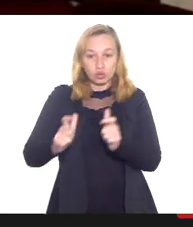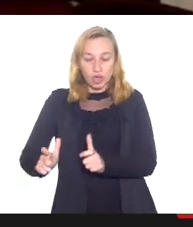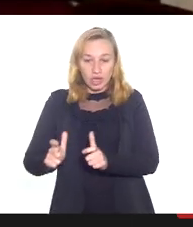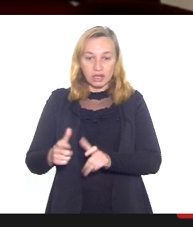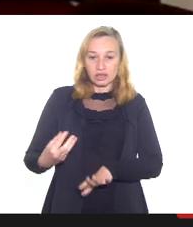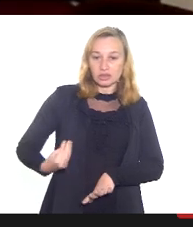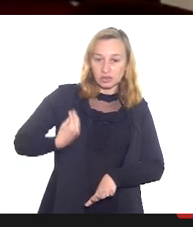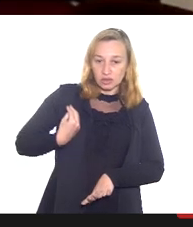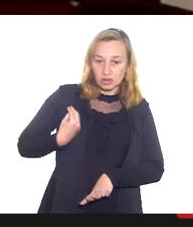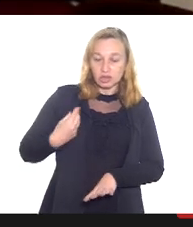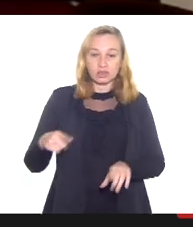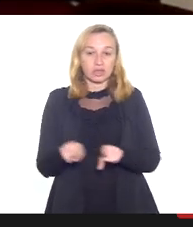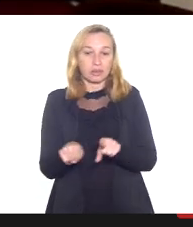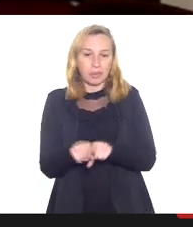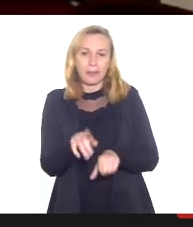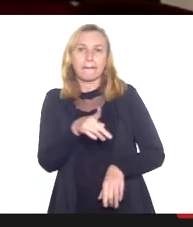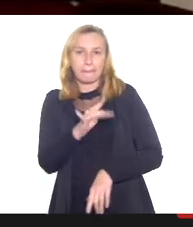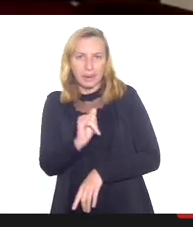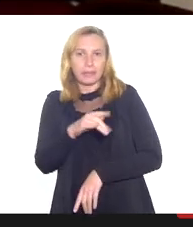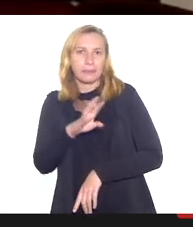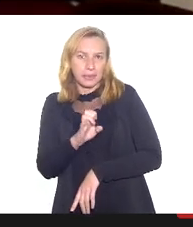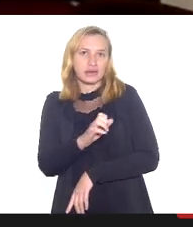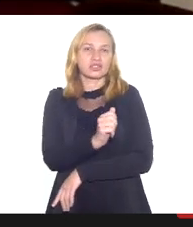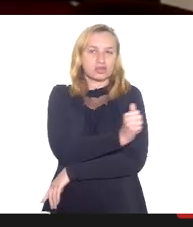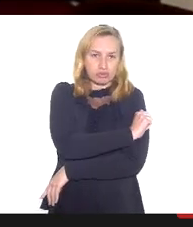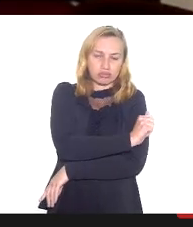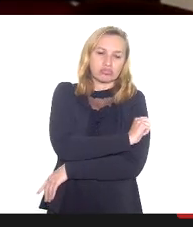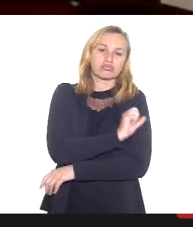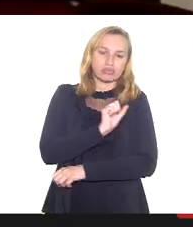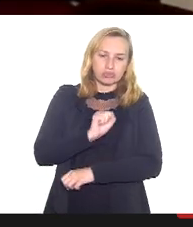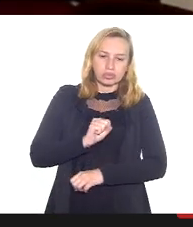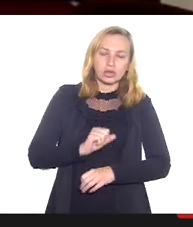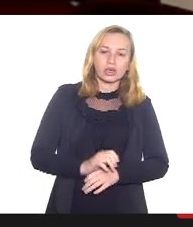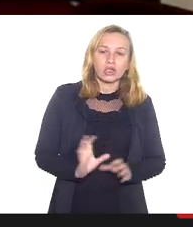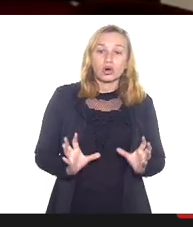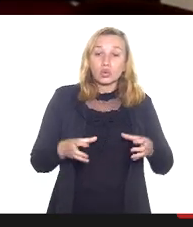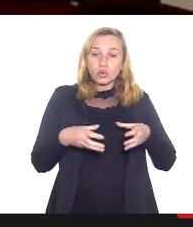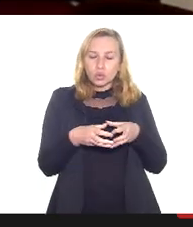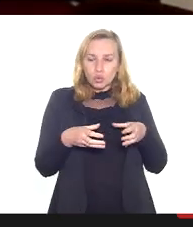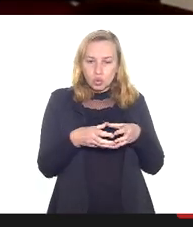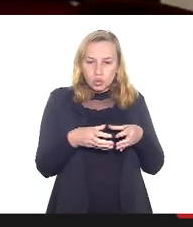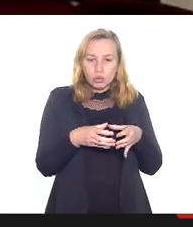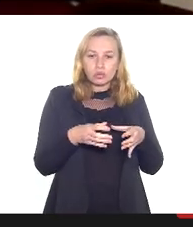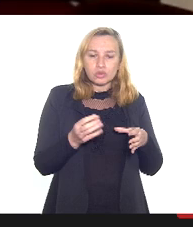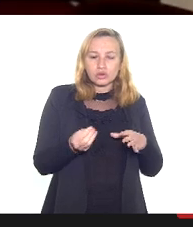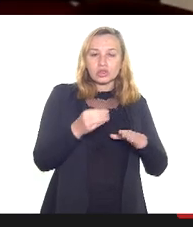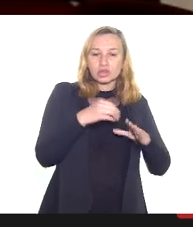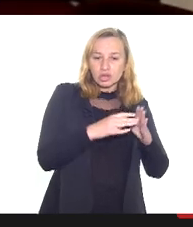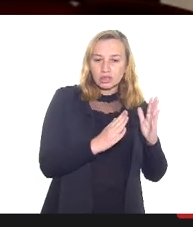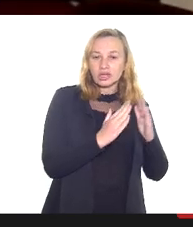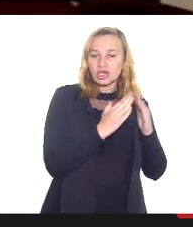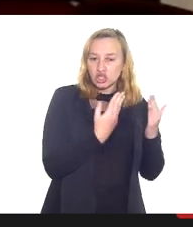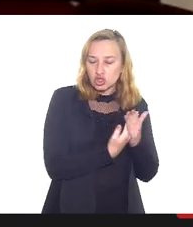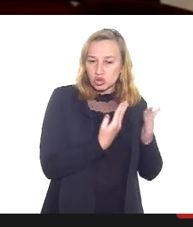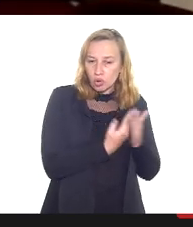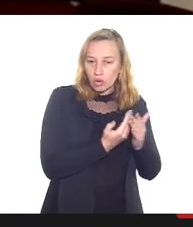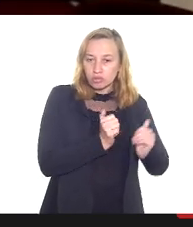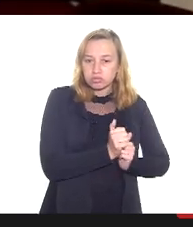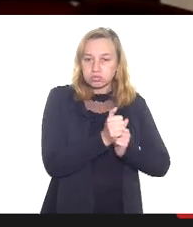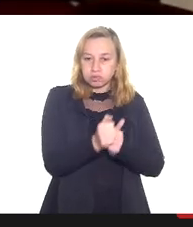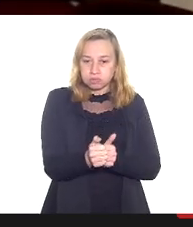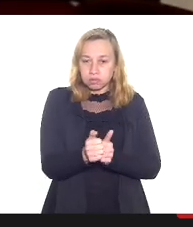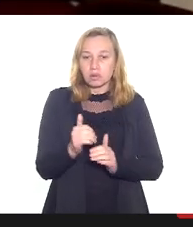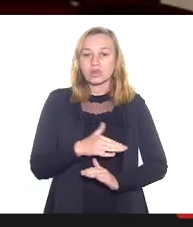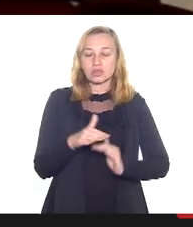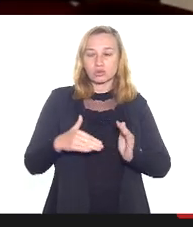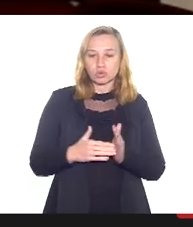até com participação de pais e de alunos, nós pedimos registros fotográficos nessas atas para serem encaminhados. Então, temos toda